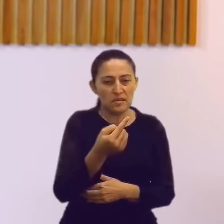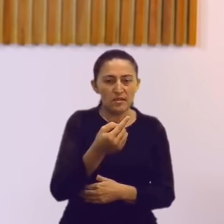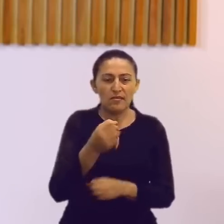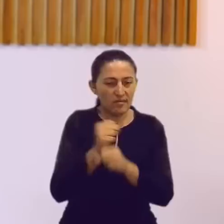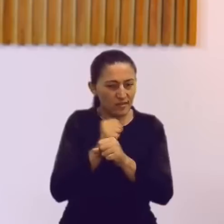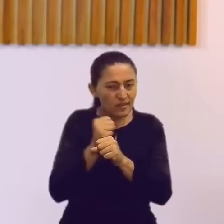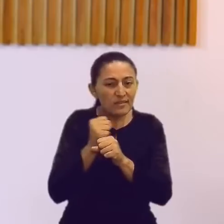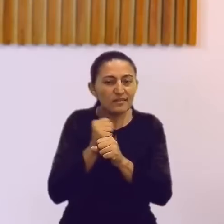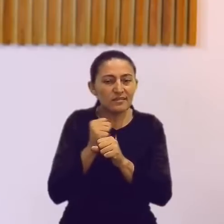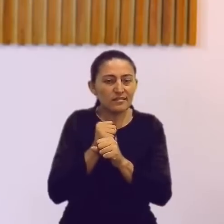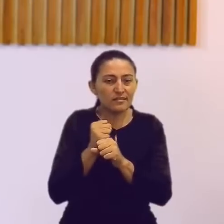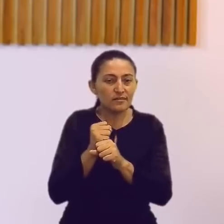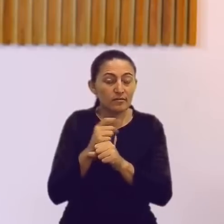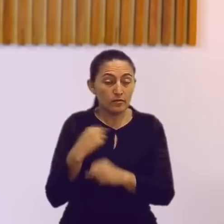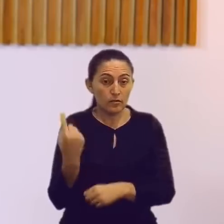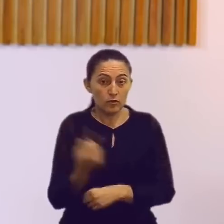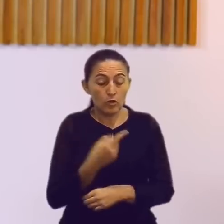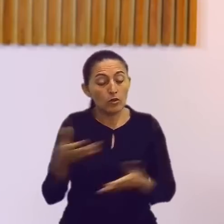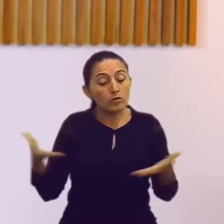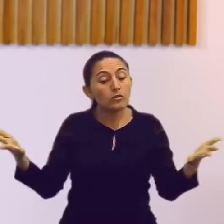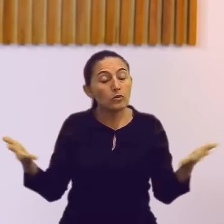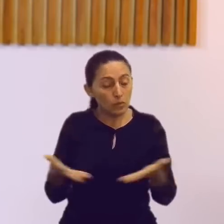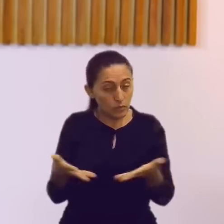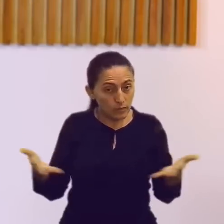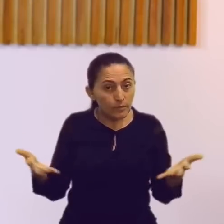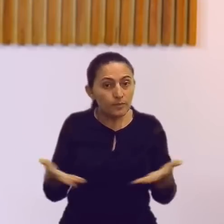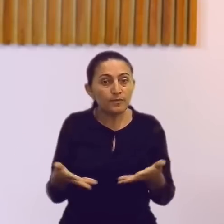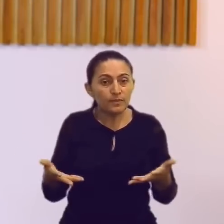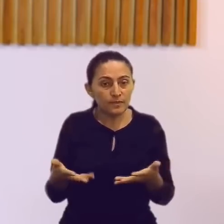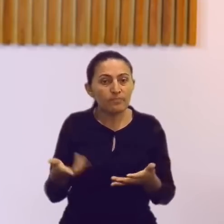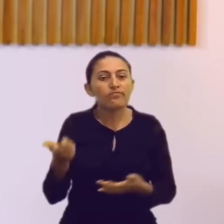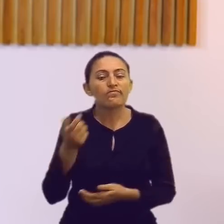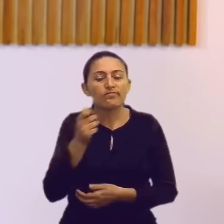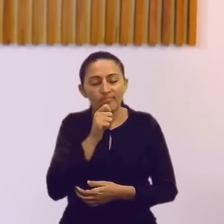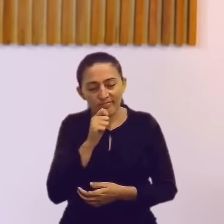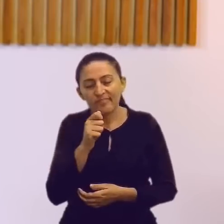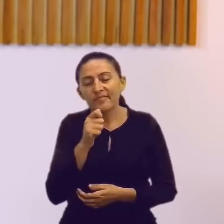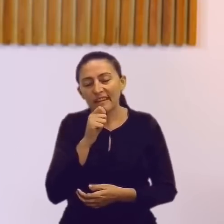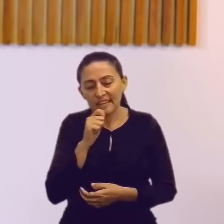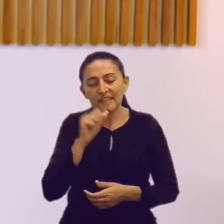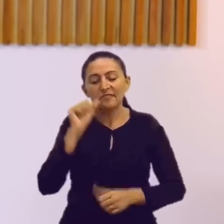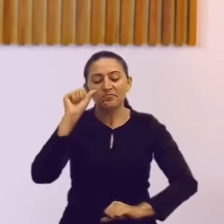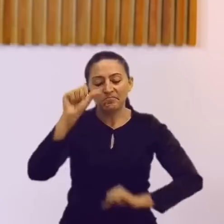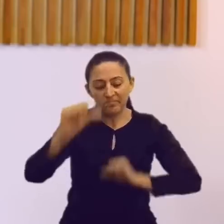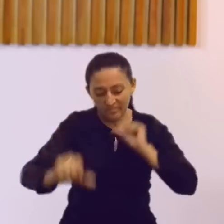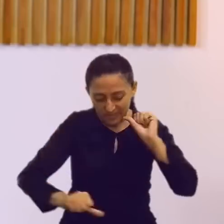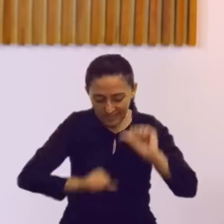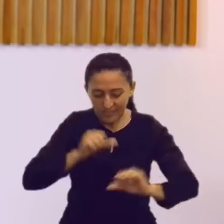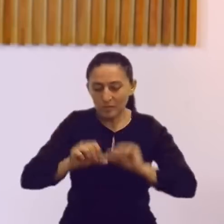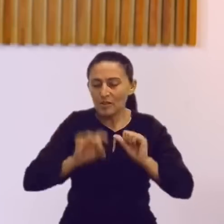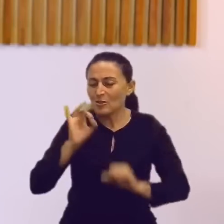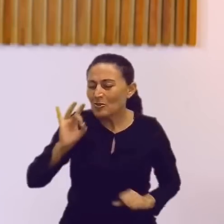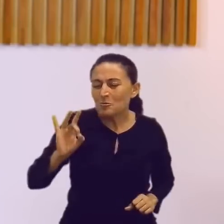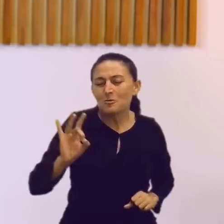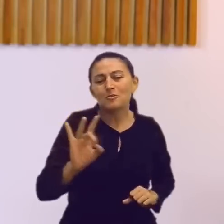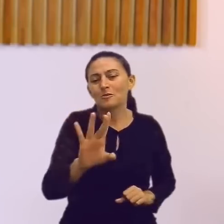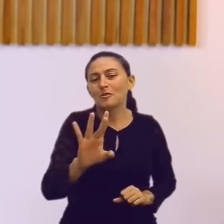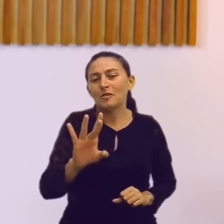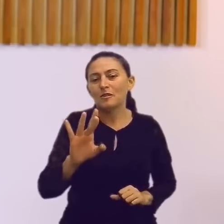nós, hoje, ainda devemos ser transformados somente pela graça de